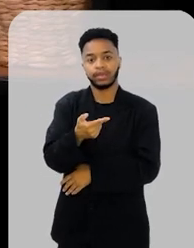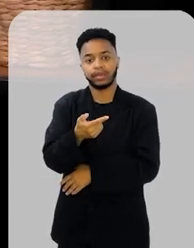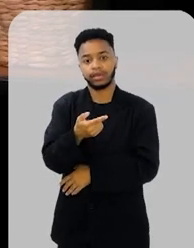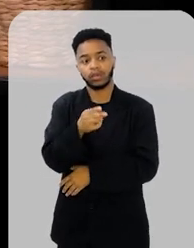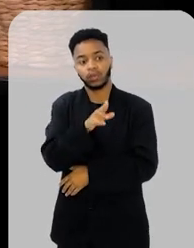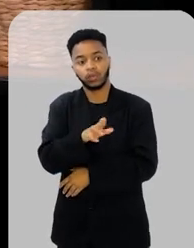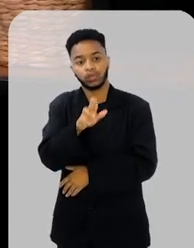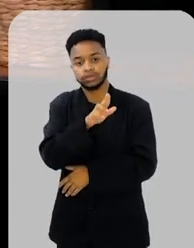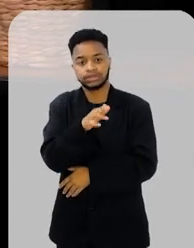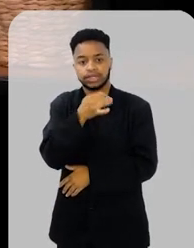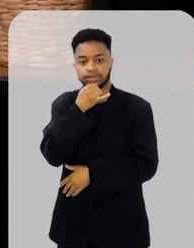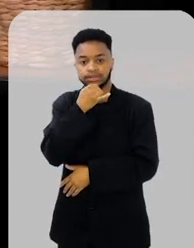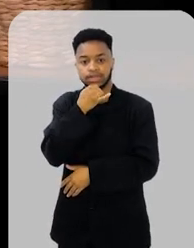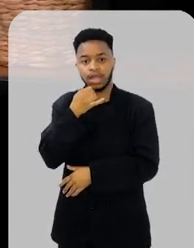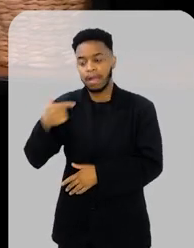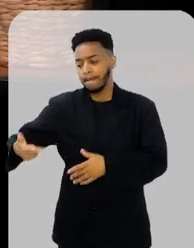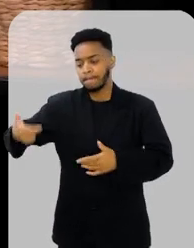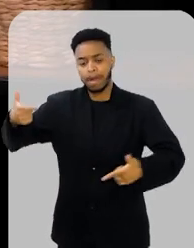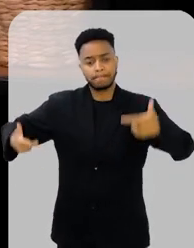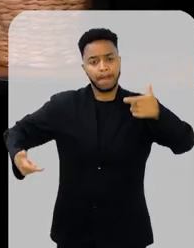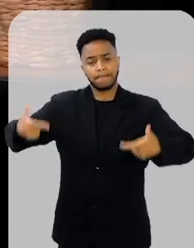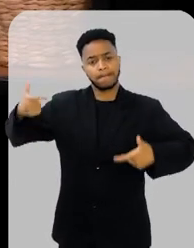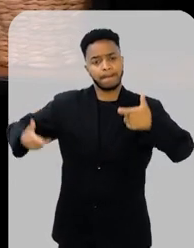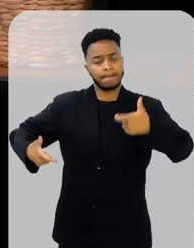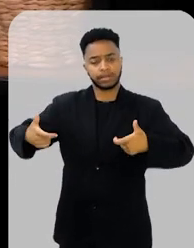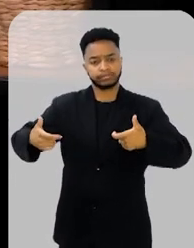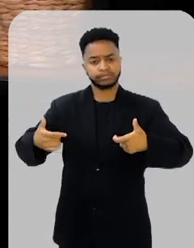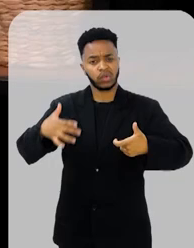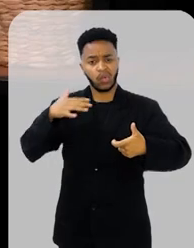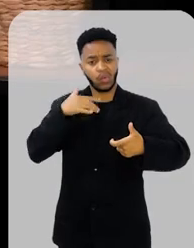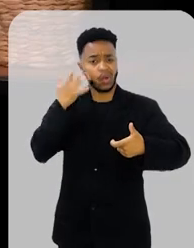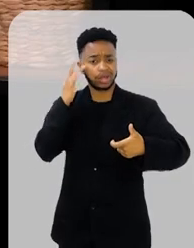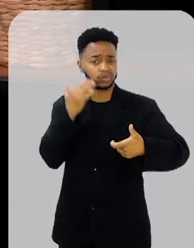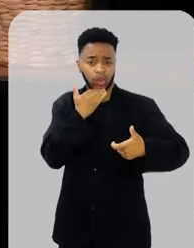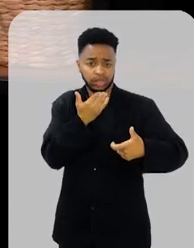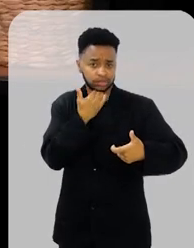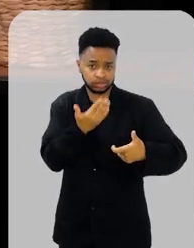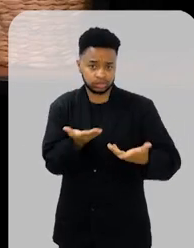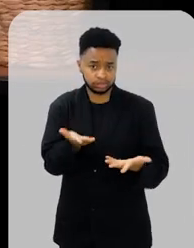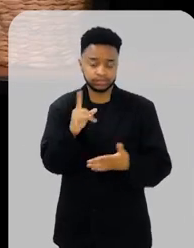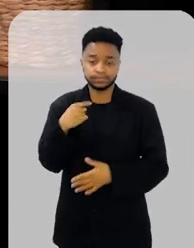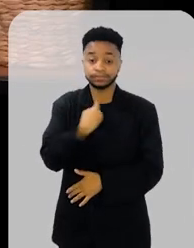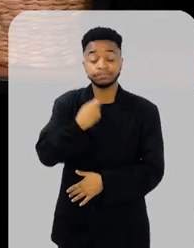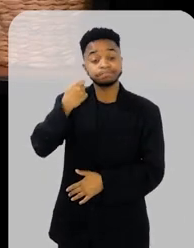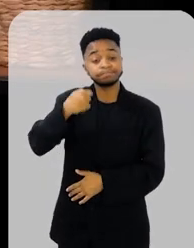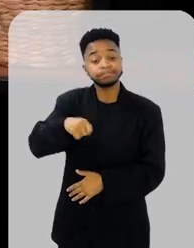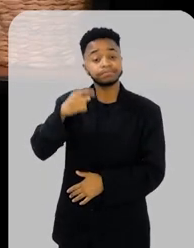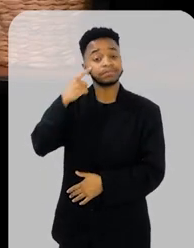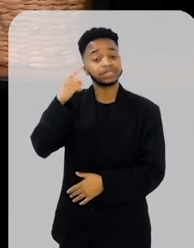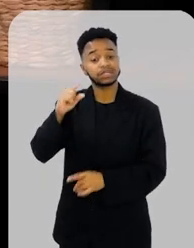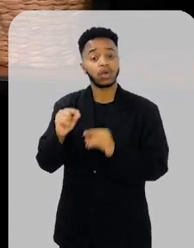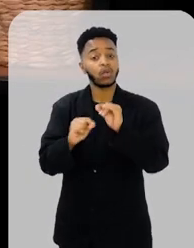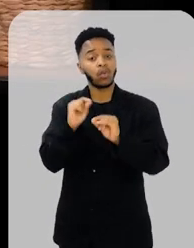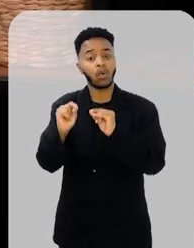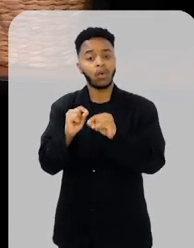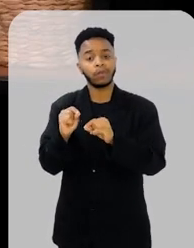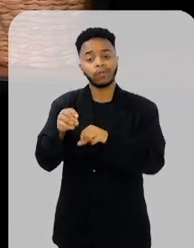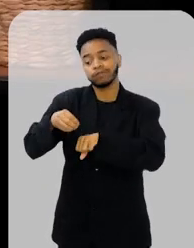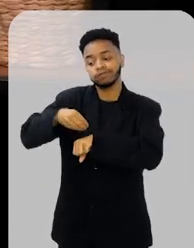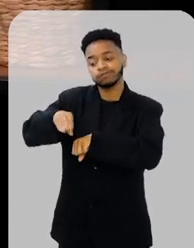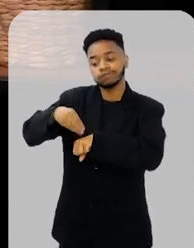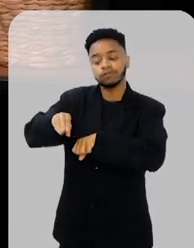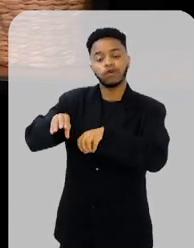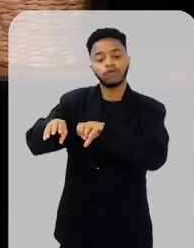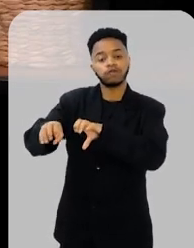que você usar para compra de armamento. Isso eu acho que a gente tem que pensar muito mais na